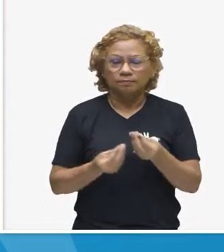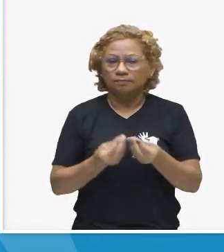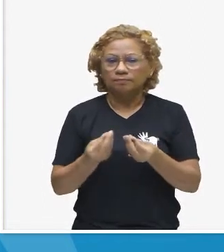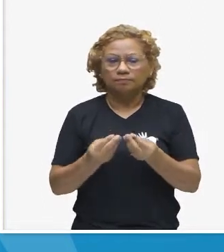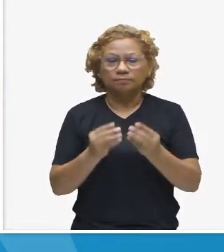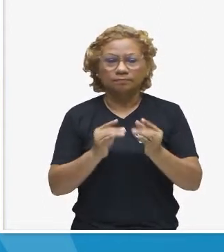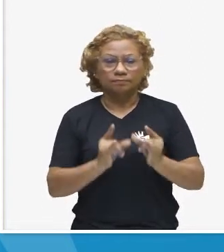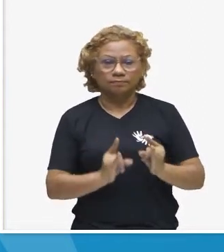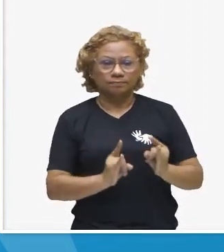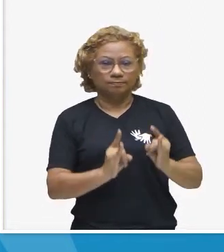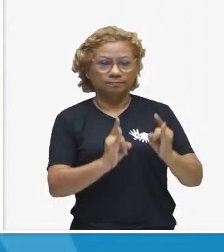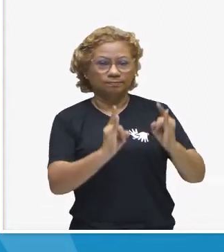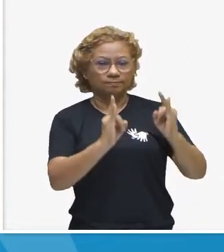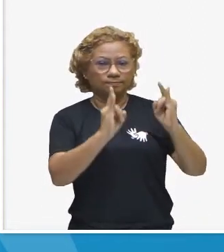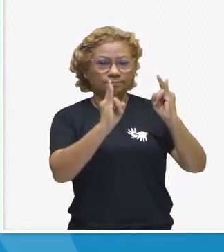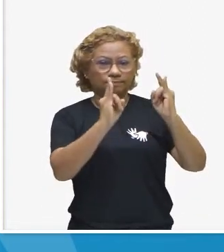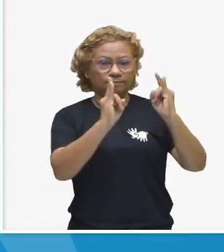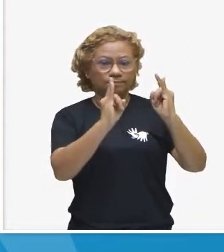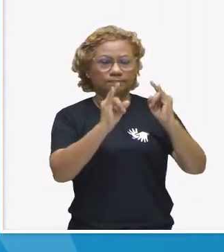prédio